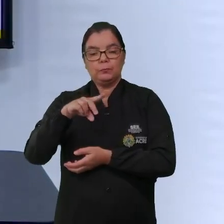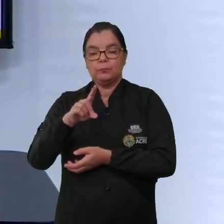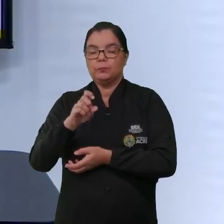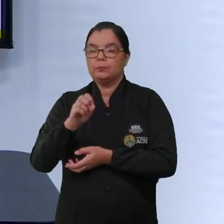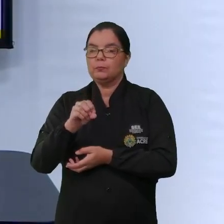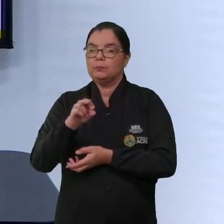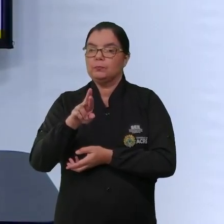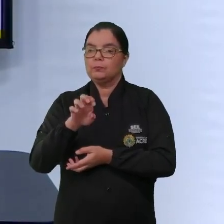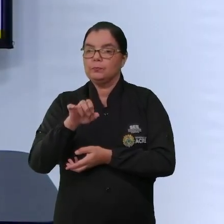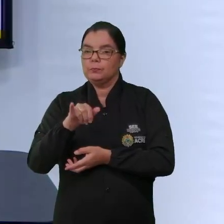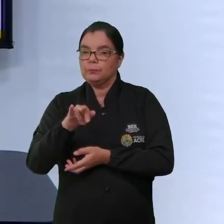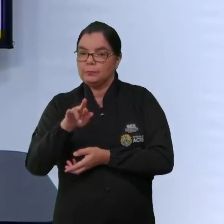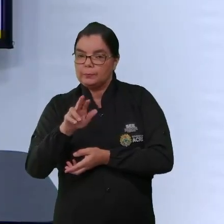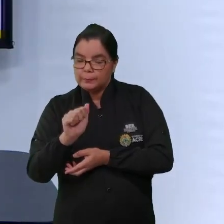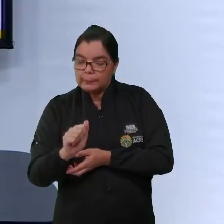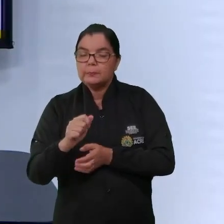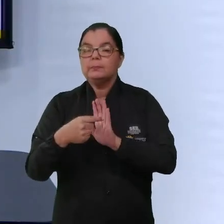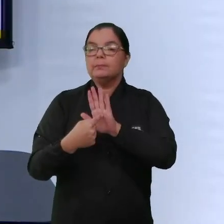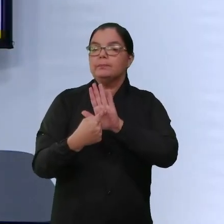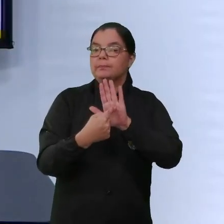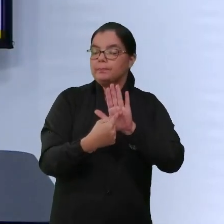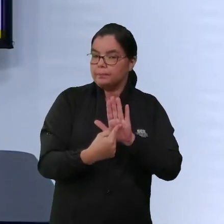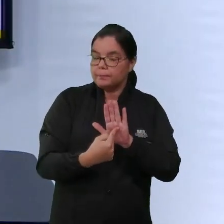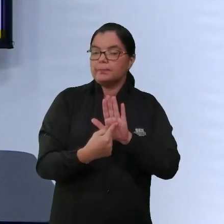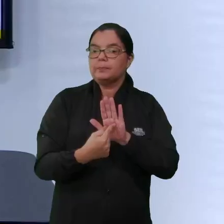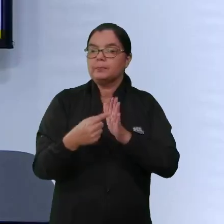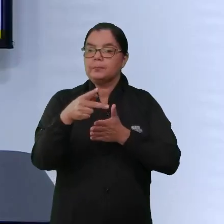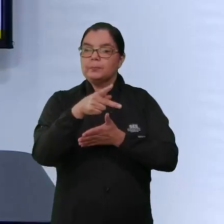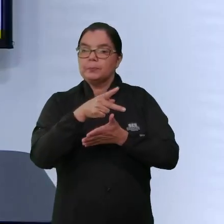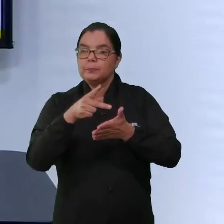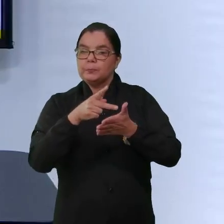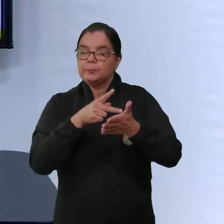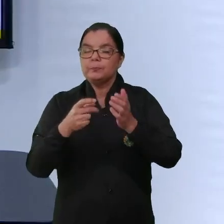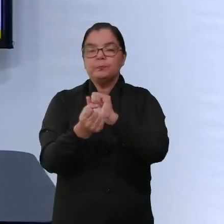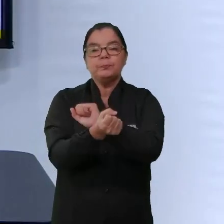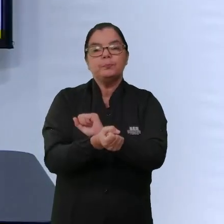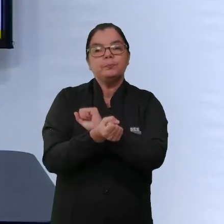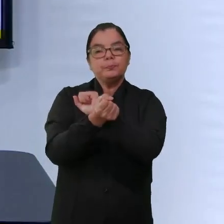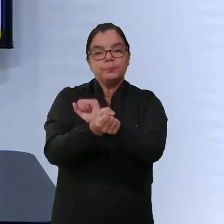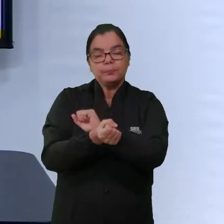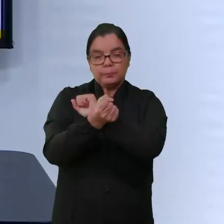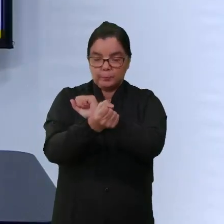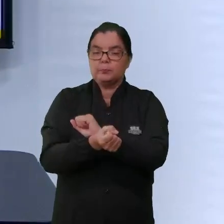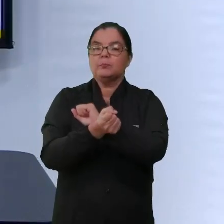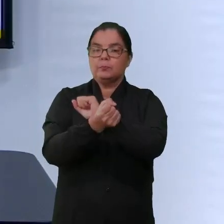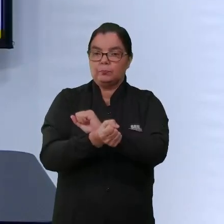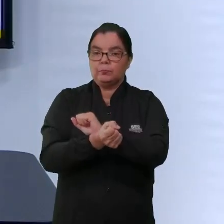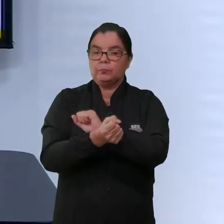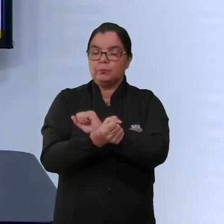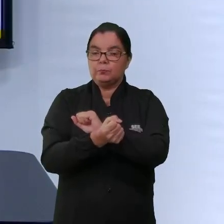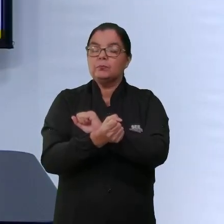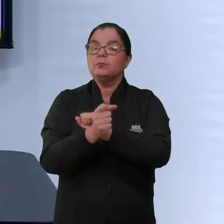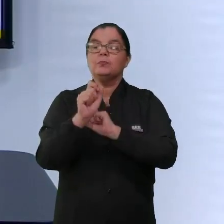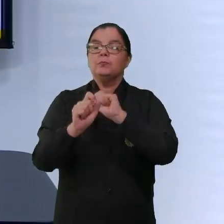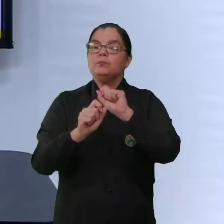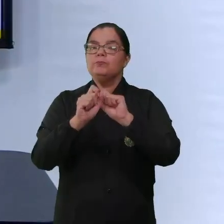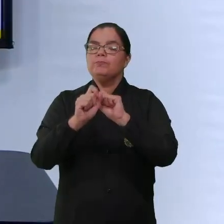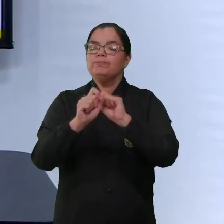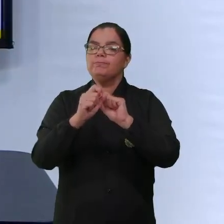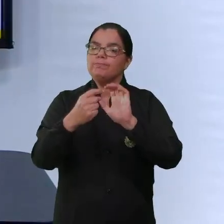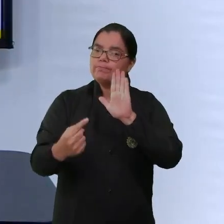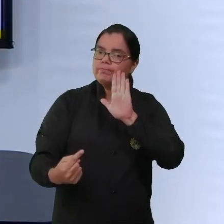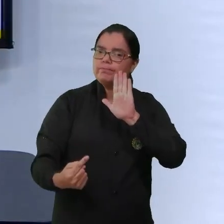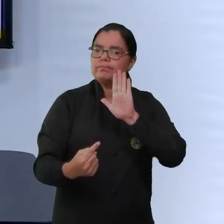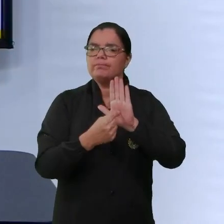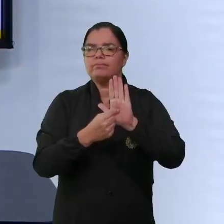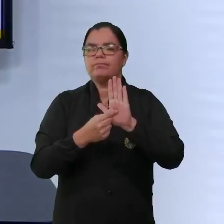como representação, que eu tenho aí o poeta dos escravos, é uma produção de denúncia social. Então, eu